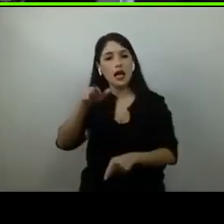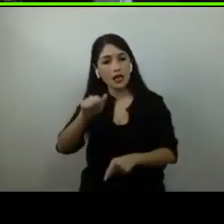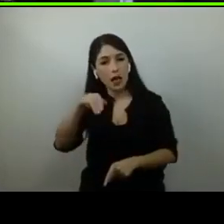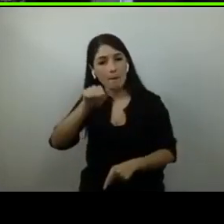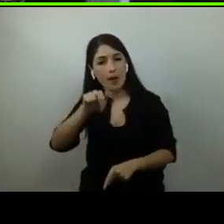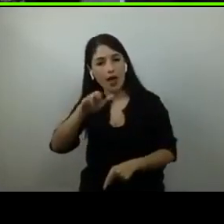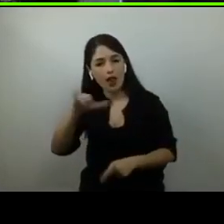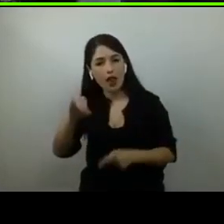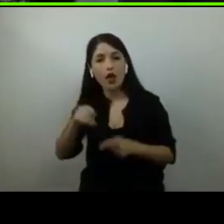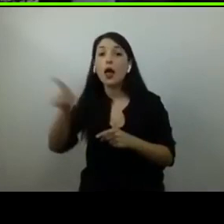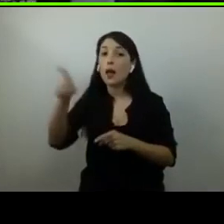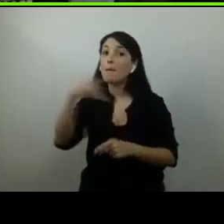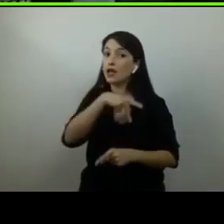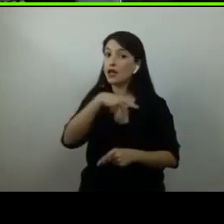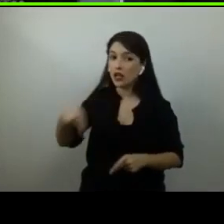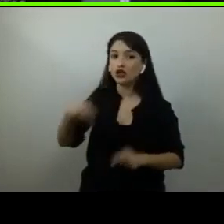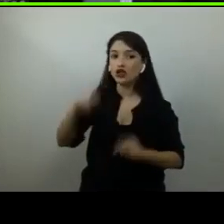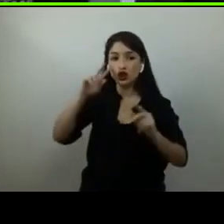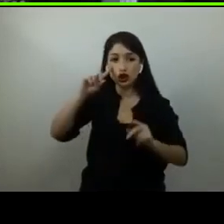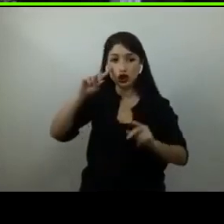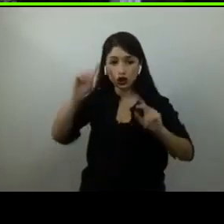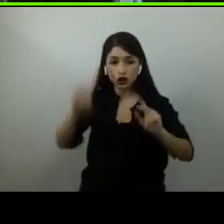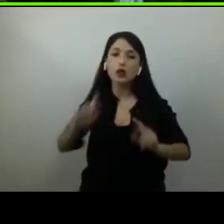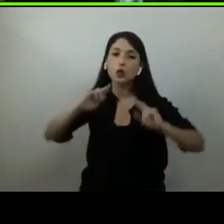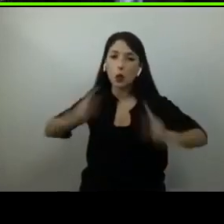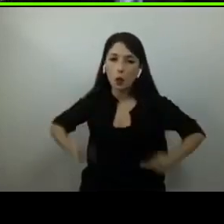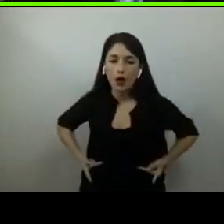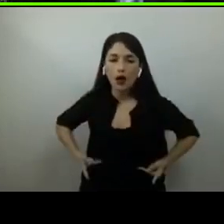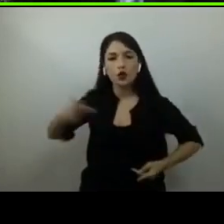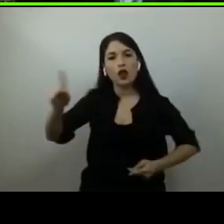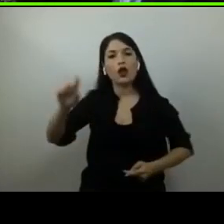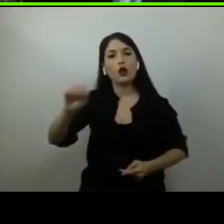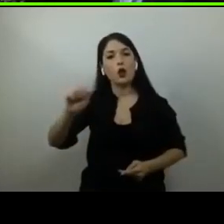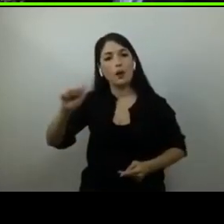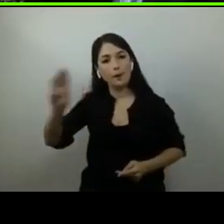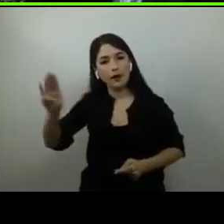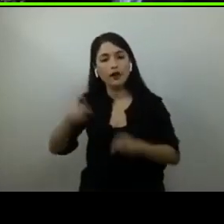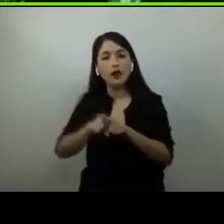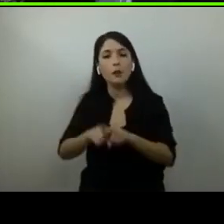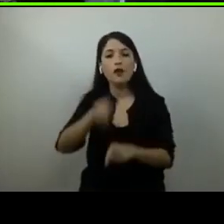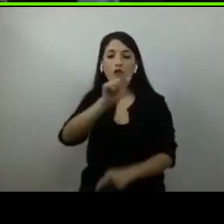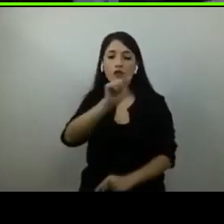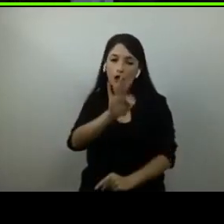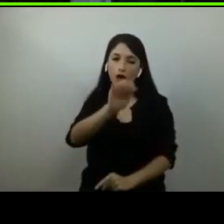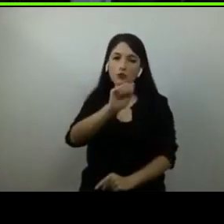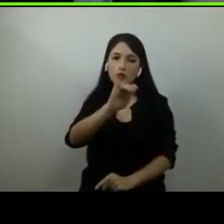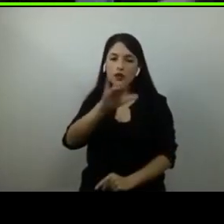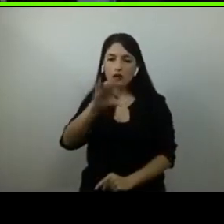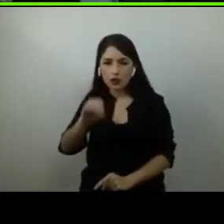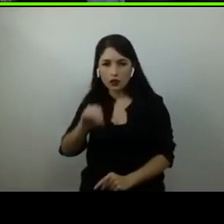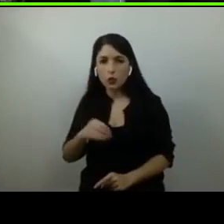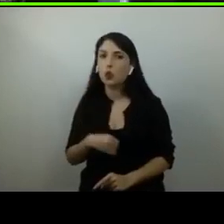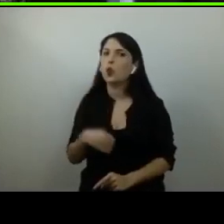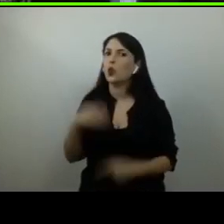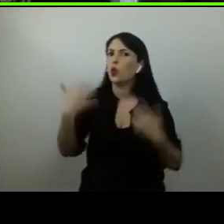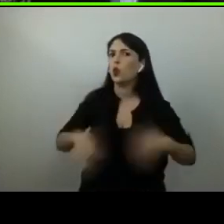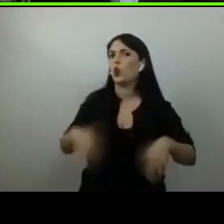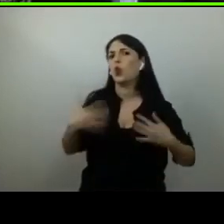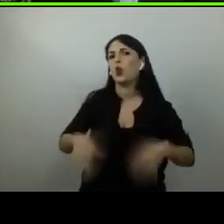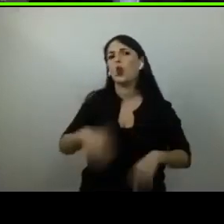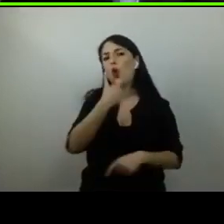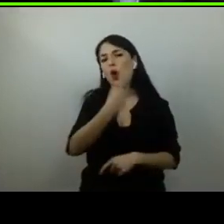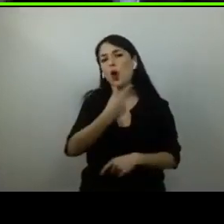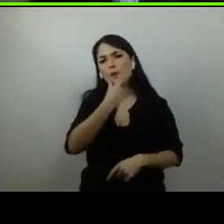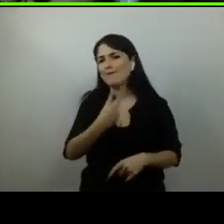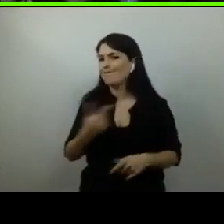de São Paulo, também co-coordenadora do grupo, e ao incansável Fabiano Silva, nosso grande Fabiano, que é um sujeito extremamente agregador e